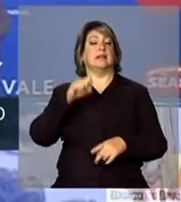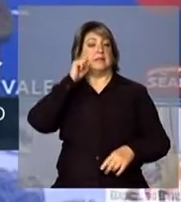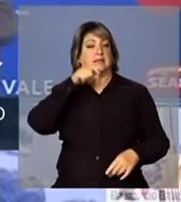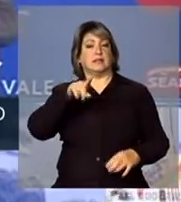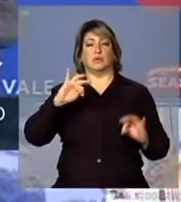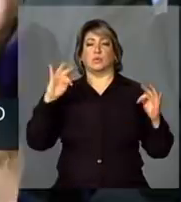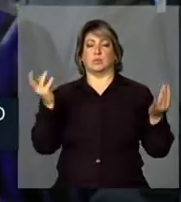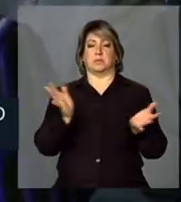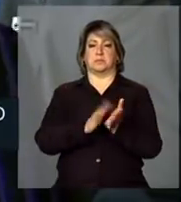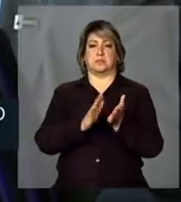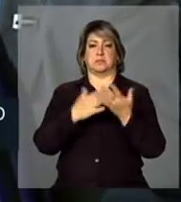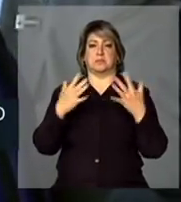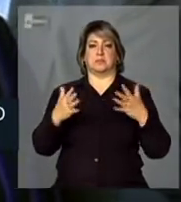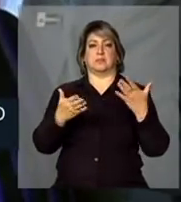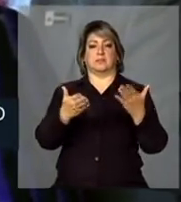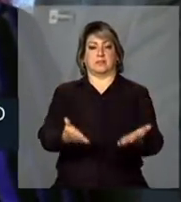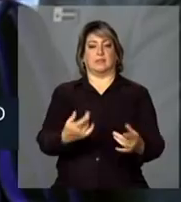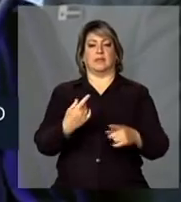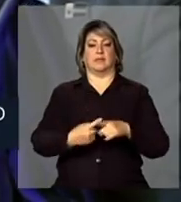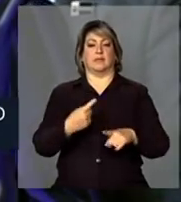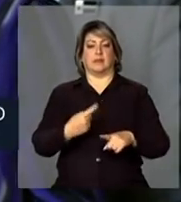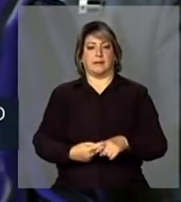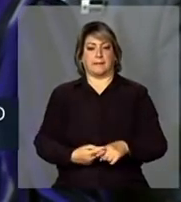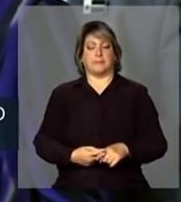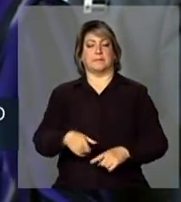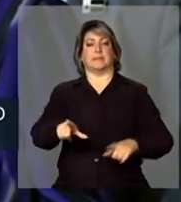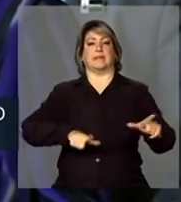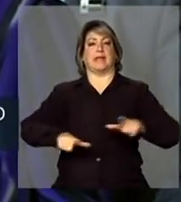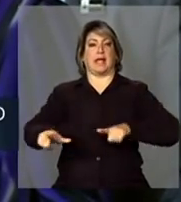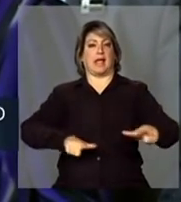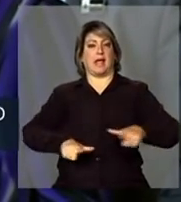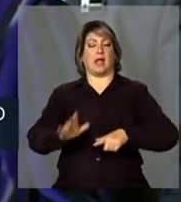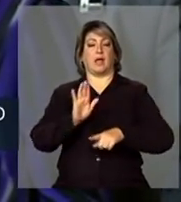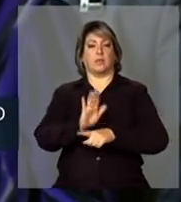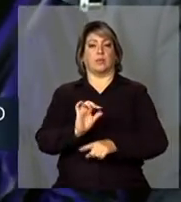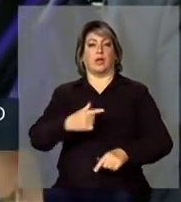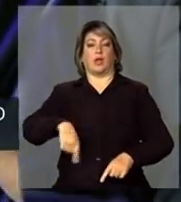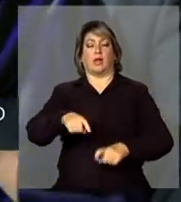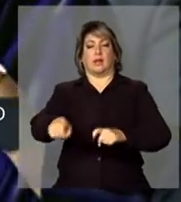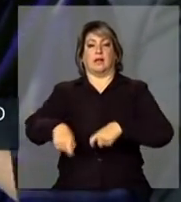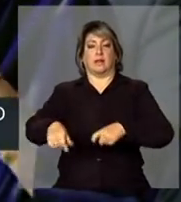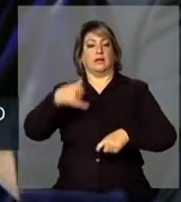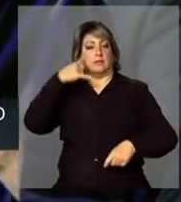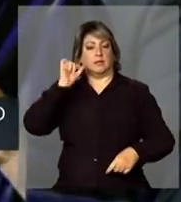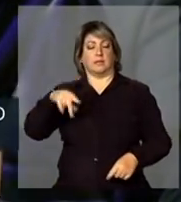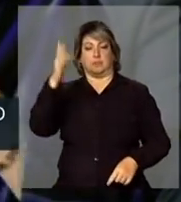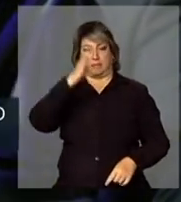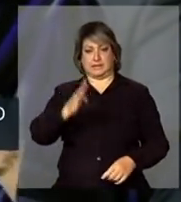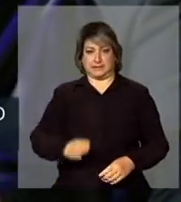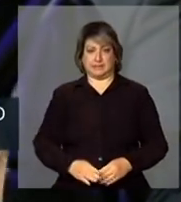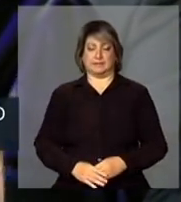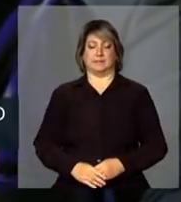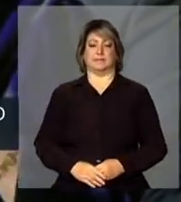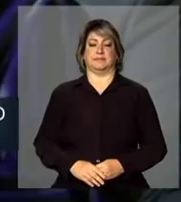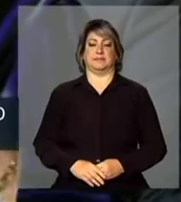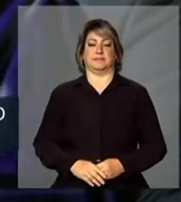aplaudida por todo o público internacional pelo seu trabalho em prol da nossa agropecuária brasileira.